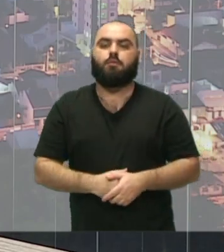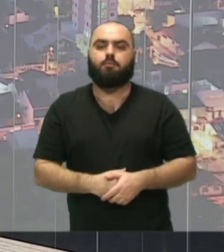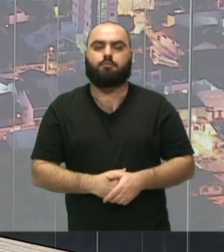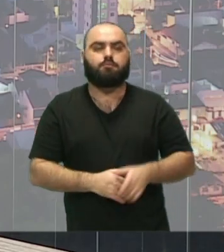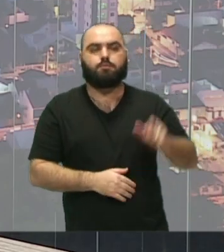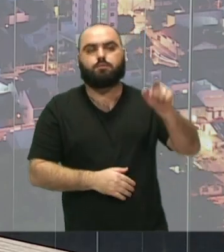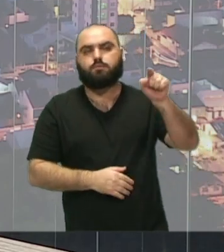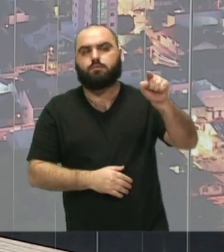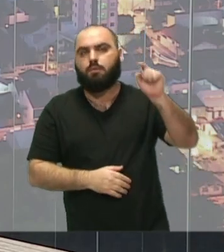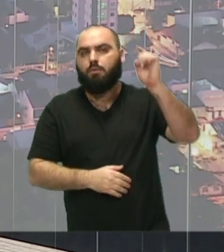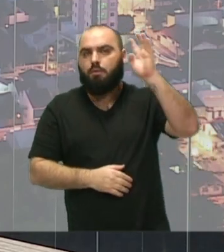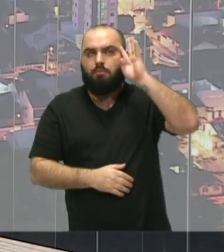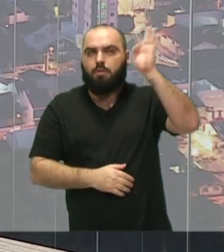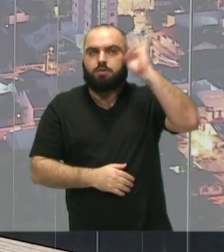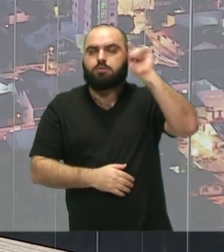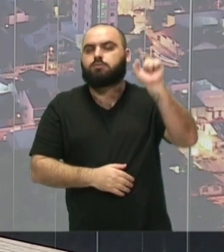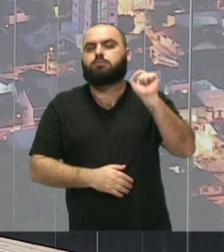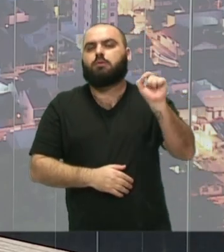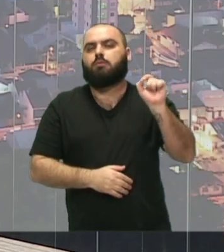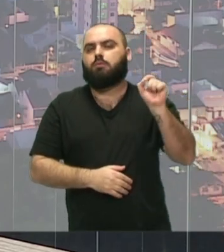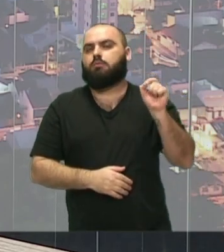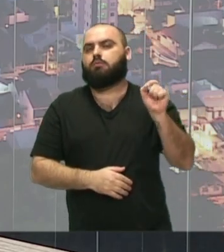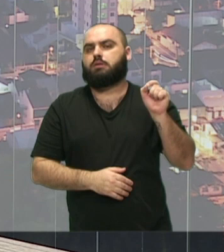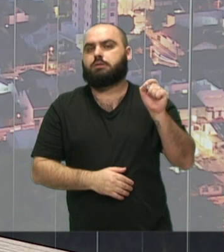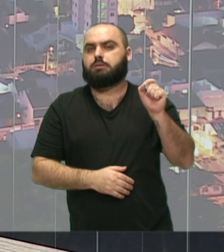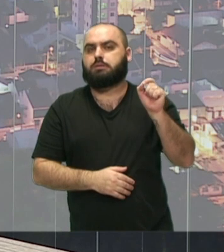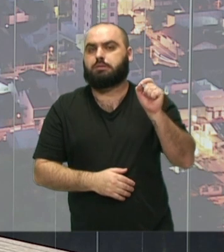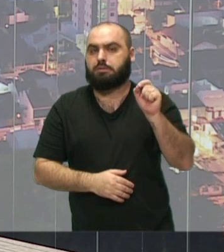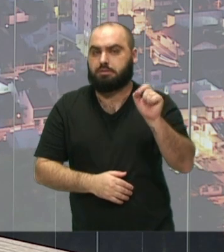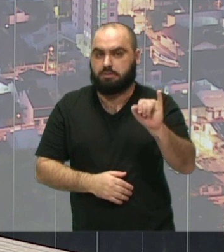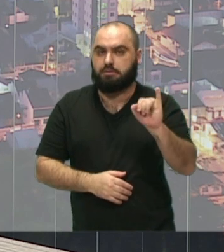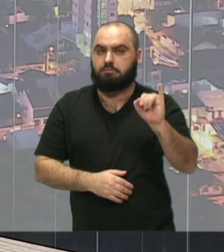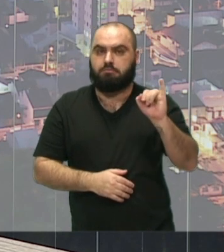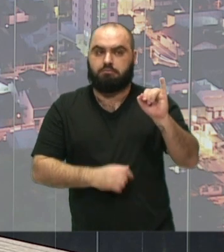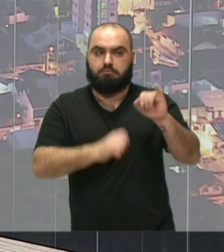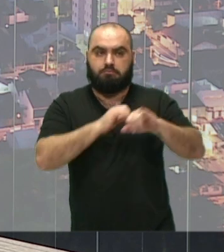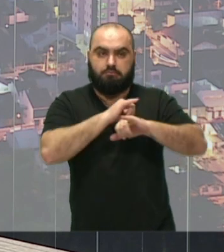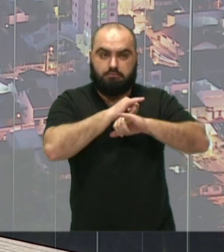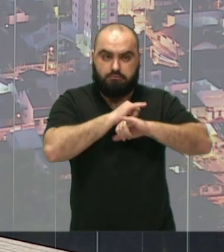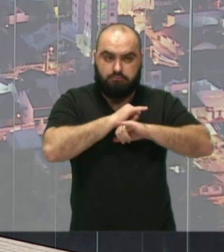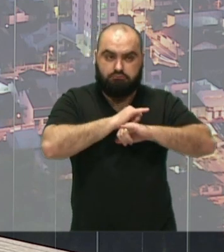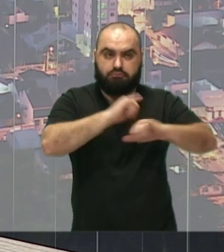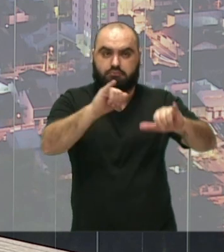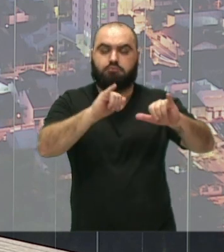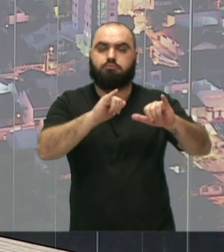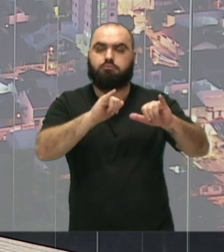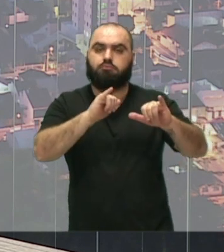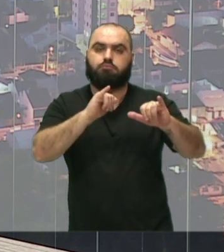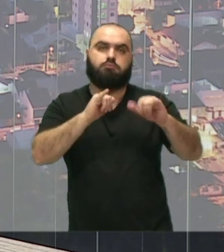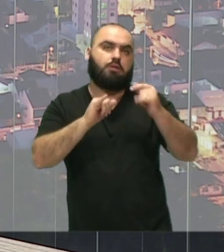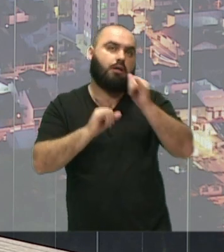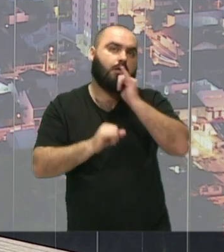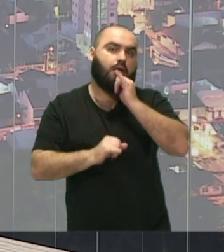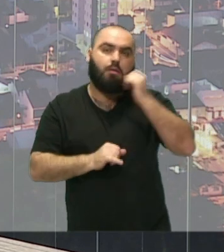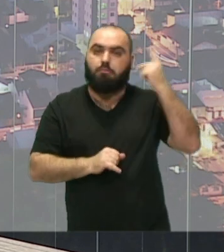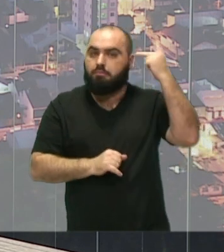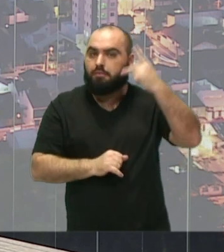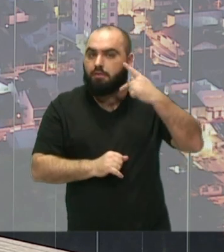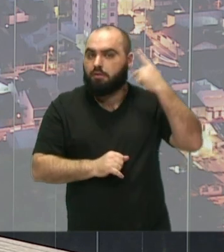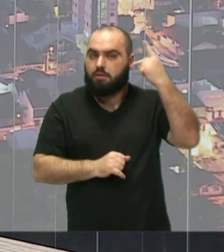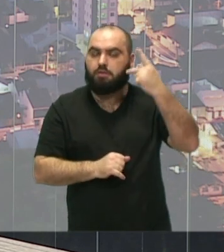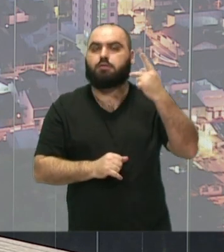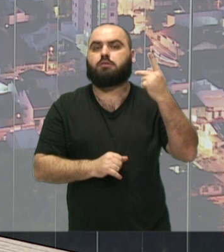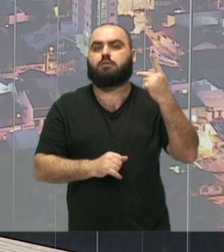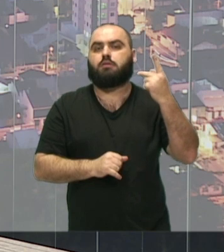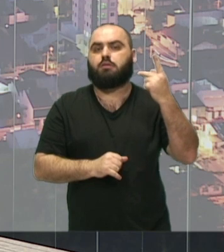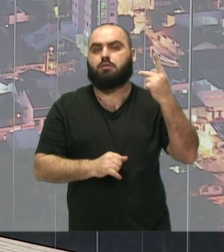você imagina que se colocar isso como uma política mesmo de governo, por